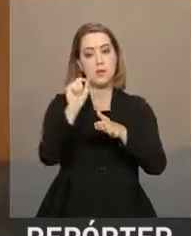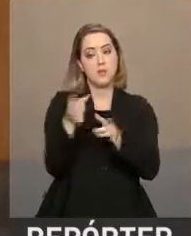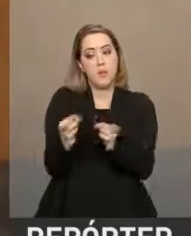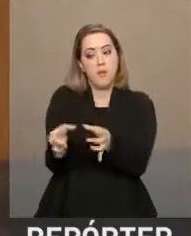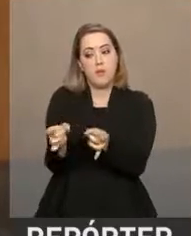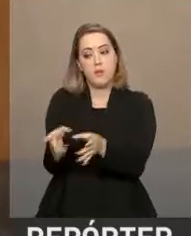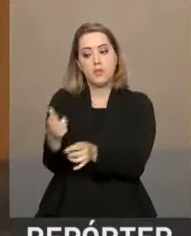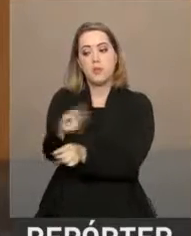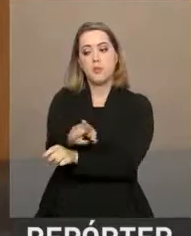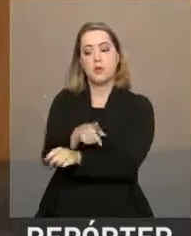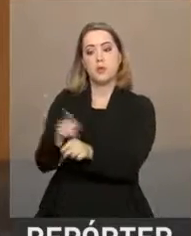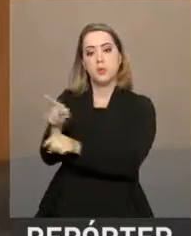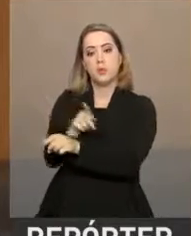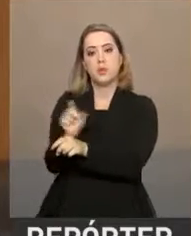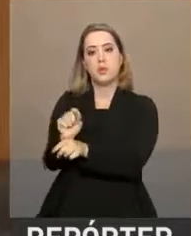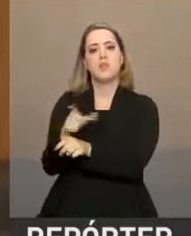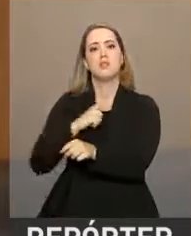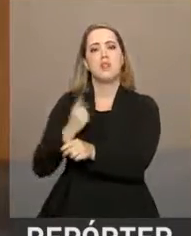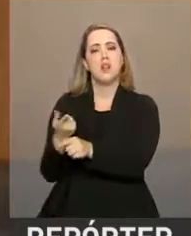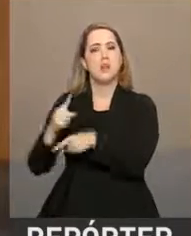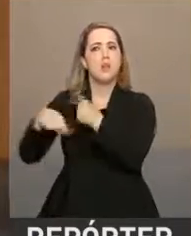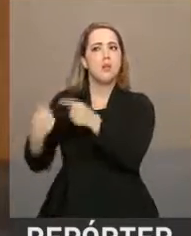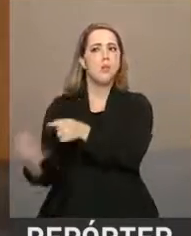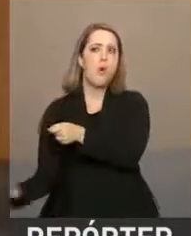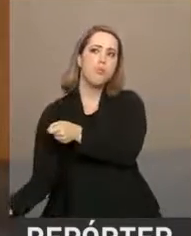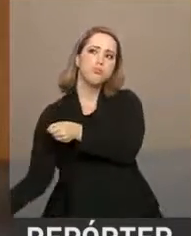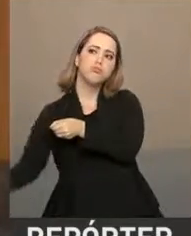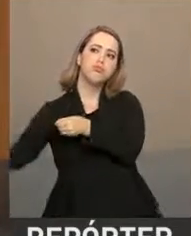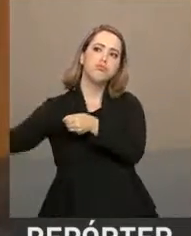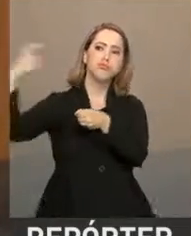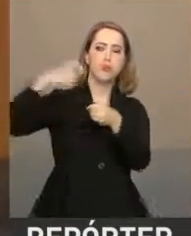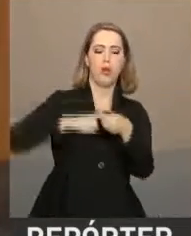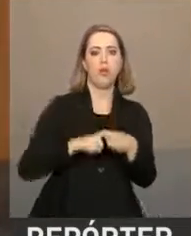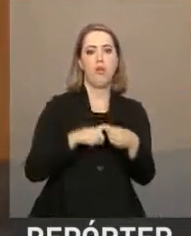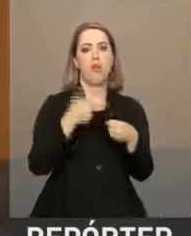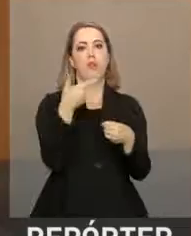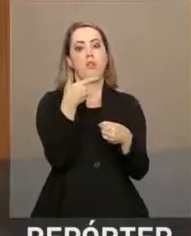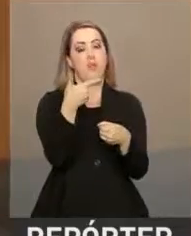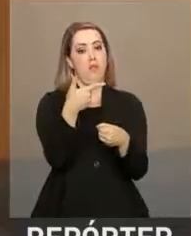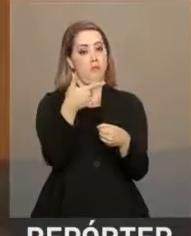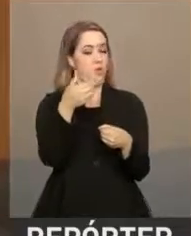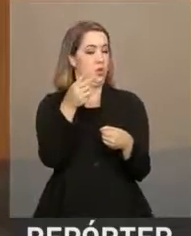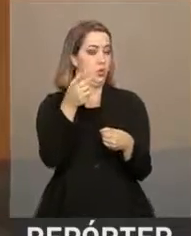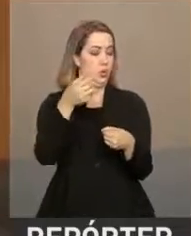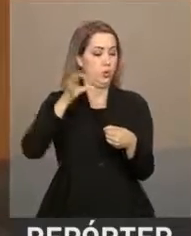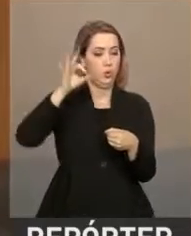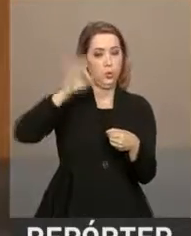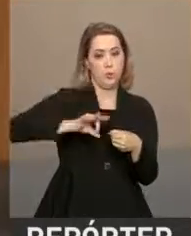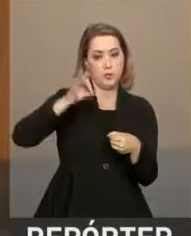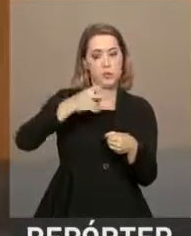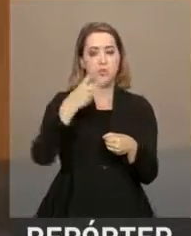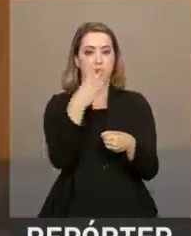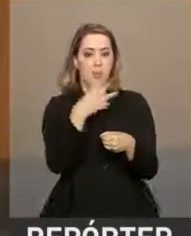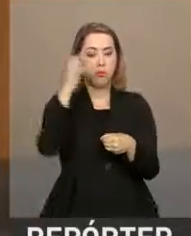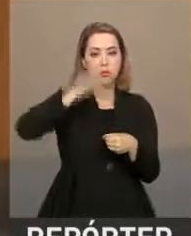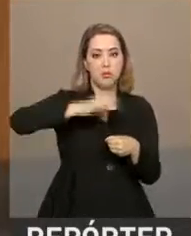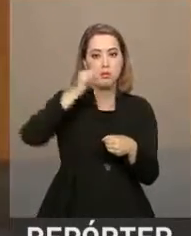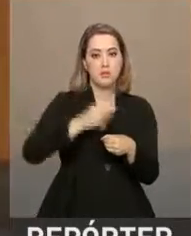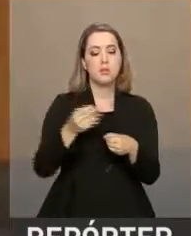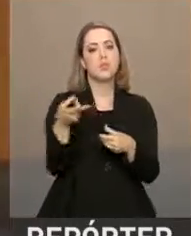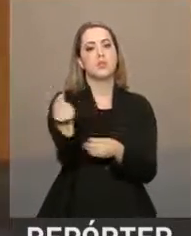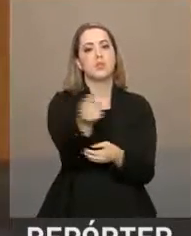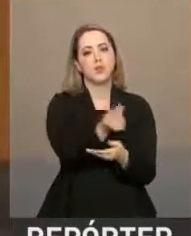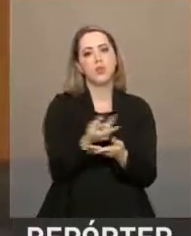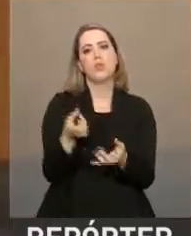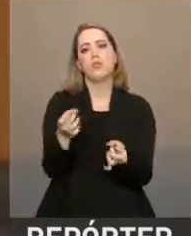produto, ela vai ter um retorno de 2%, no caso, em 2017, ou de 3% do valor das exportações, aquilo